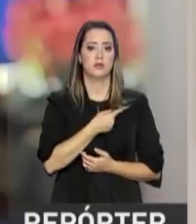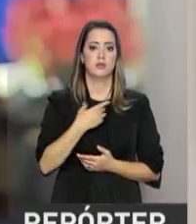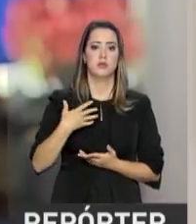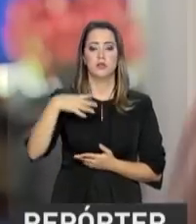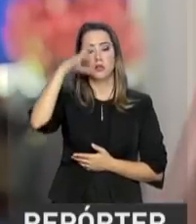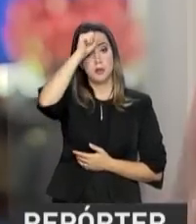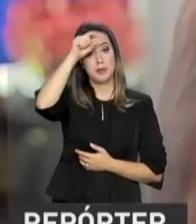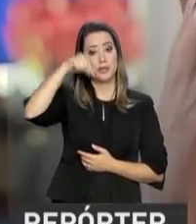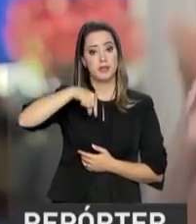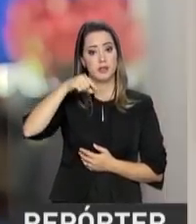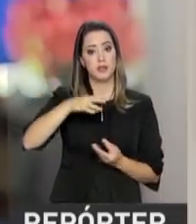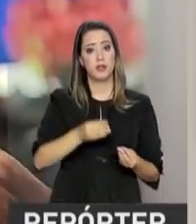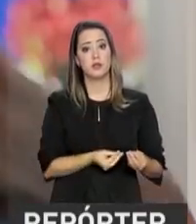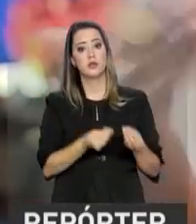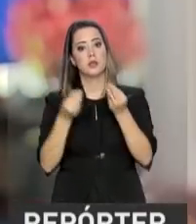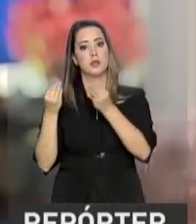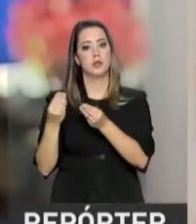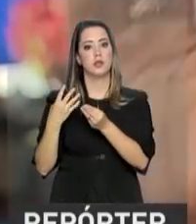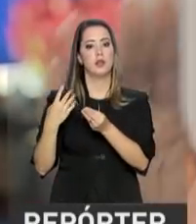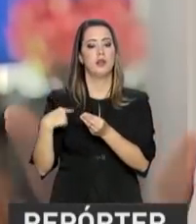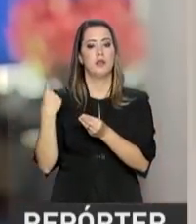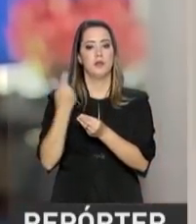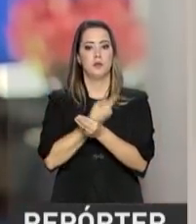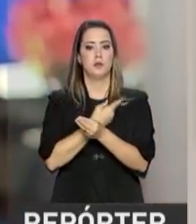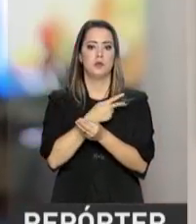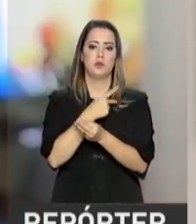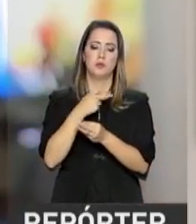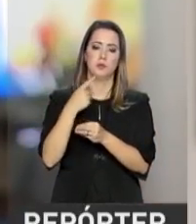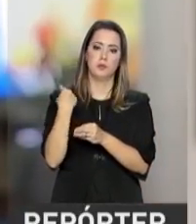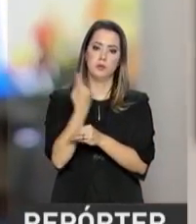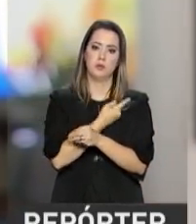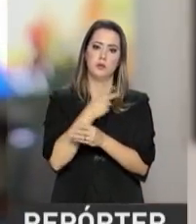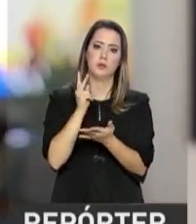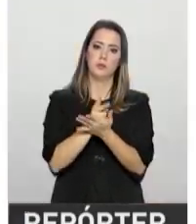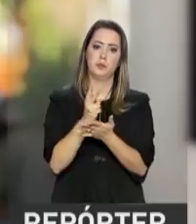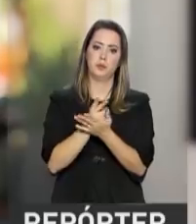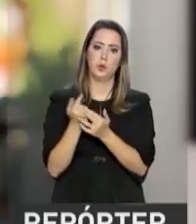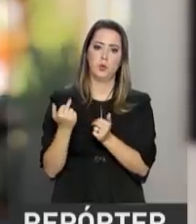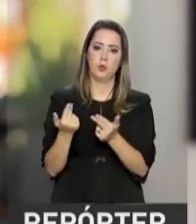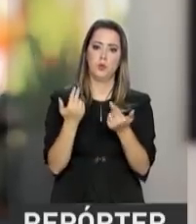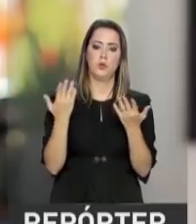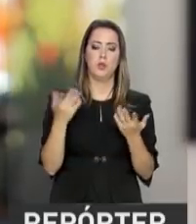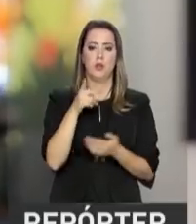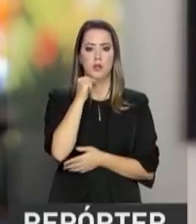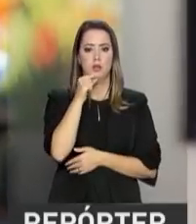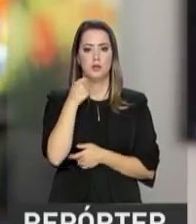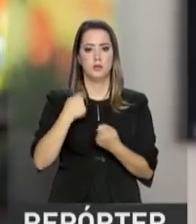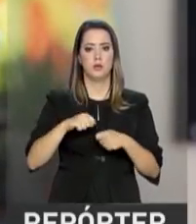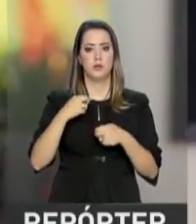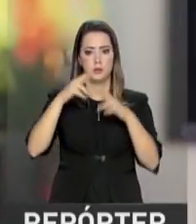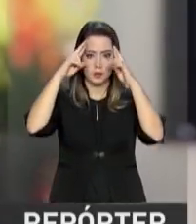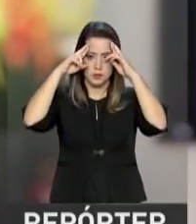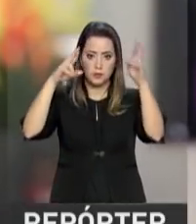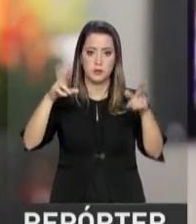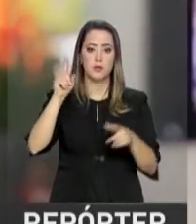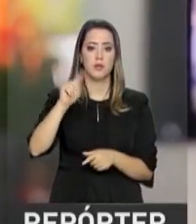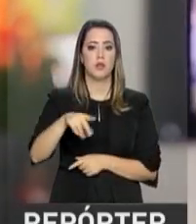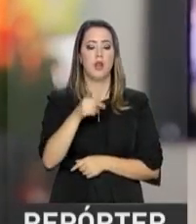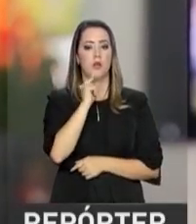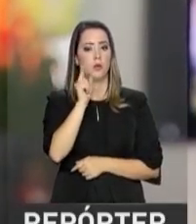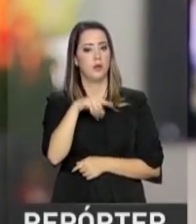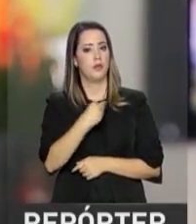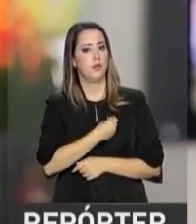aprender aqui, levar lá o que nós temos lá para fazer a mesma coisa. Água tem que respeitar, água é